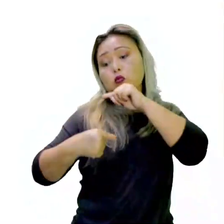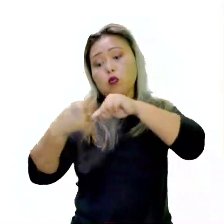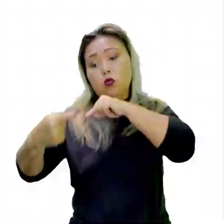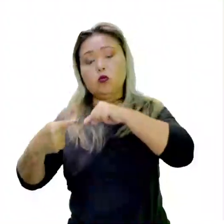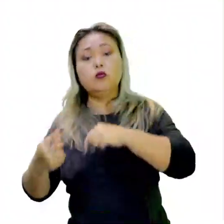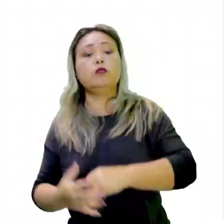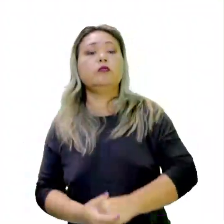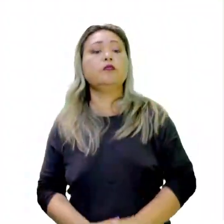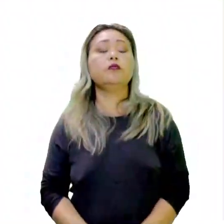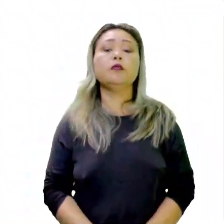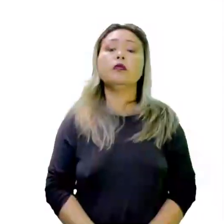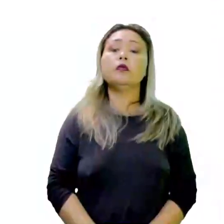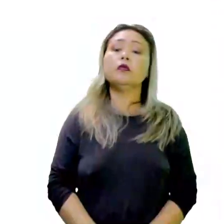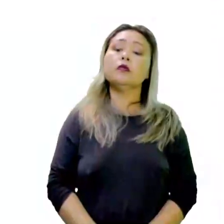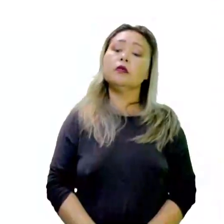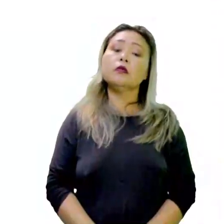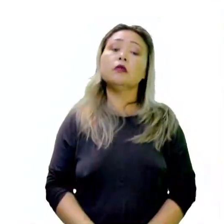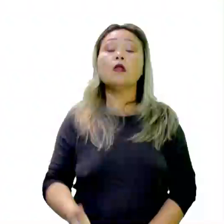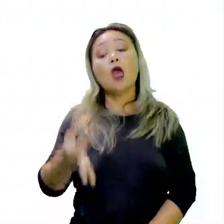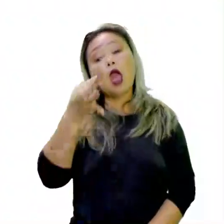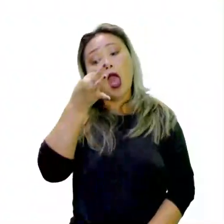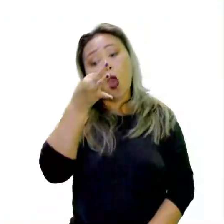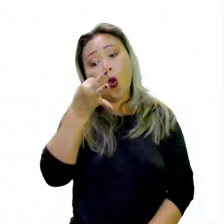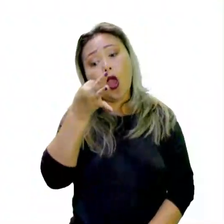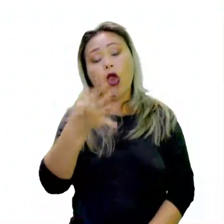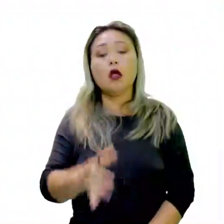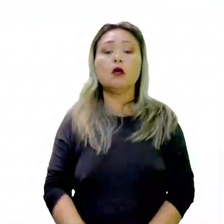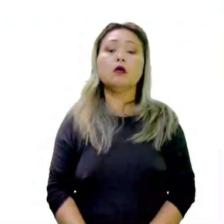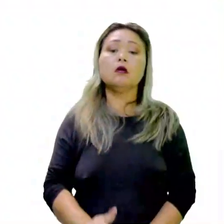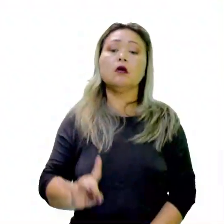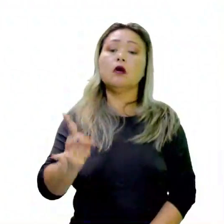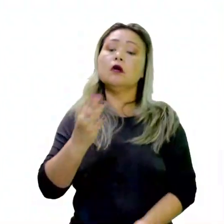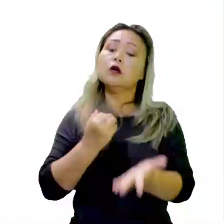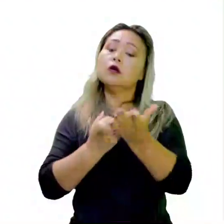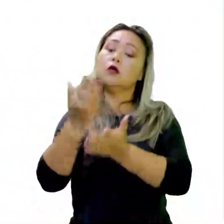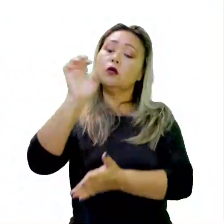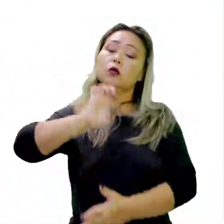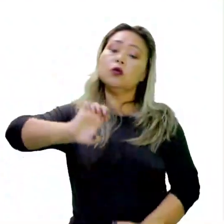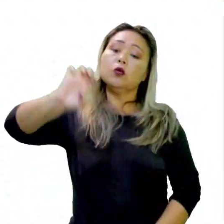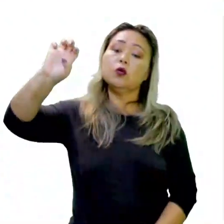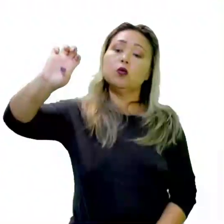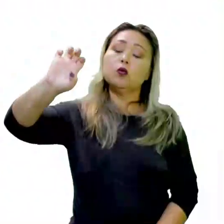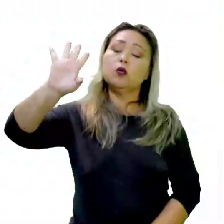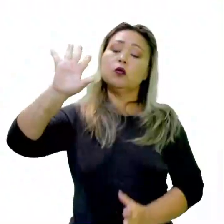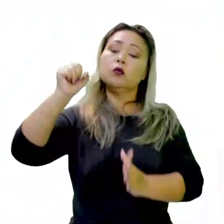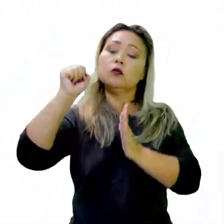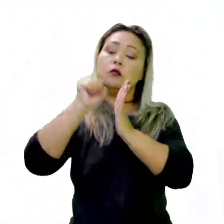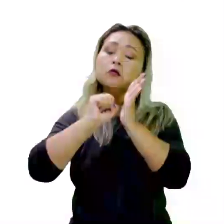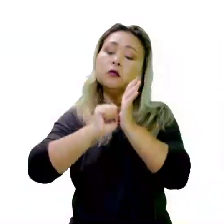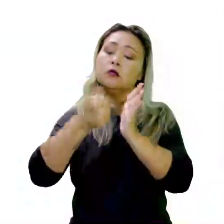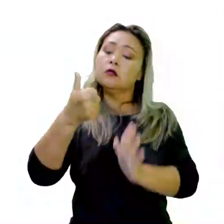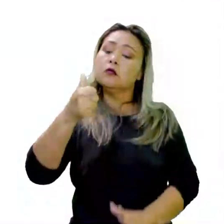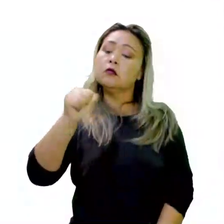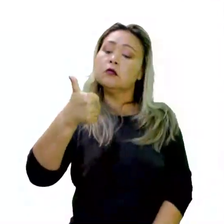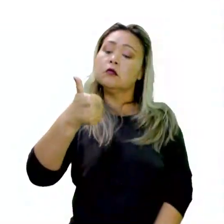outro. E o realismo surgiu, então, na Europa, do século XIX,